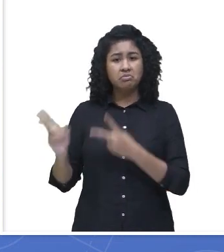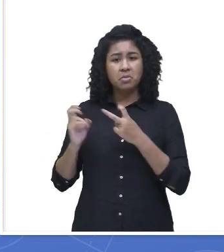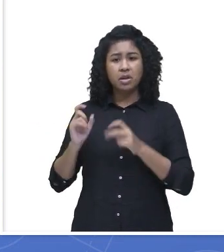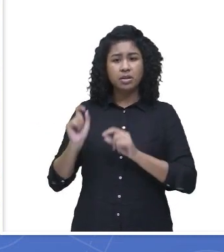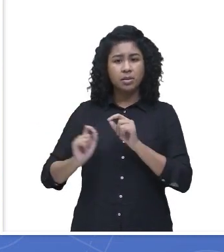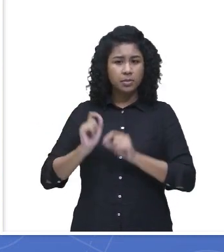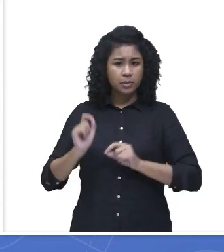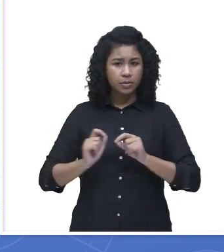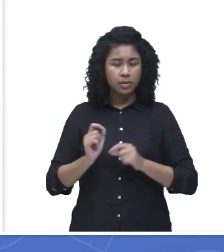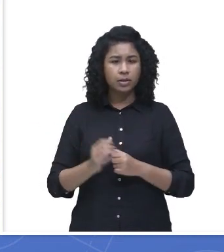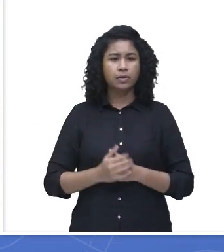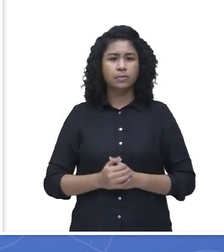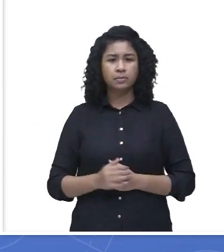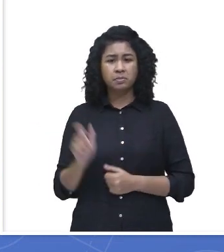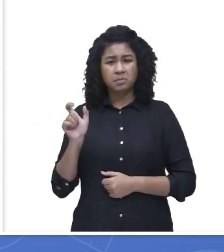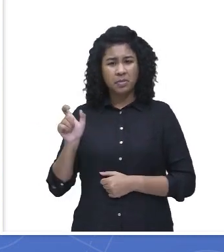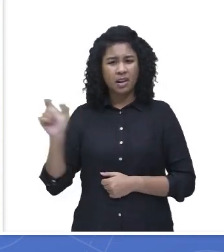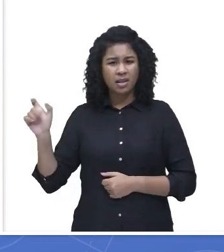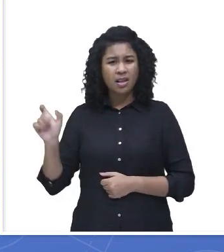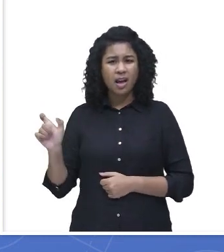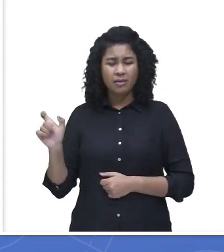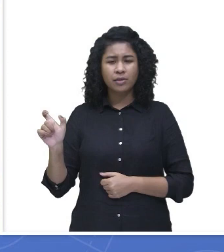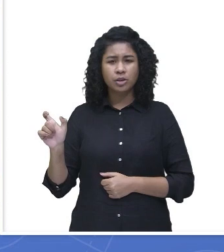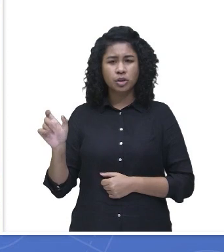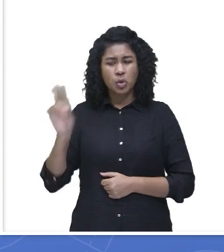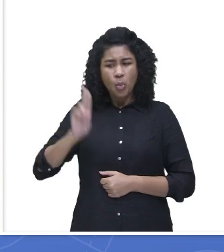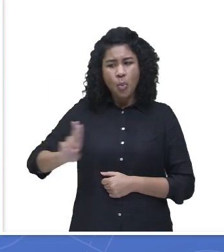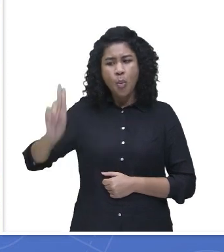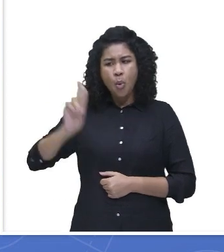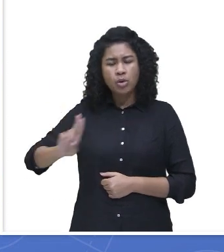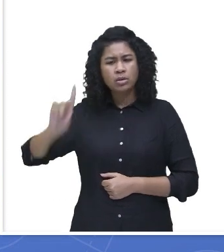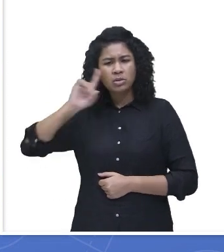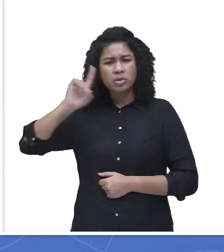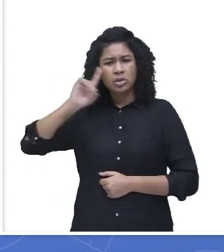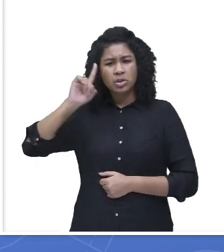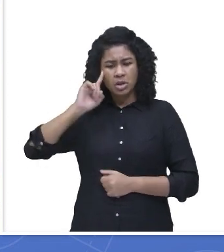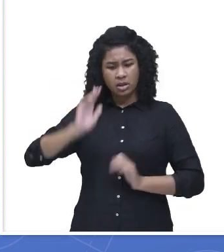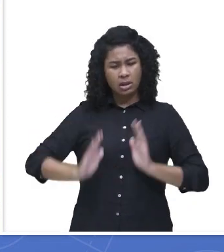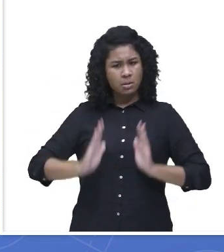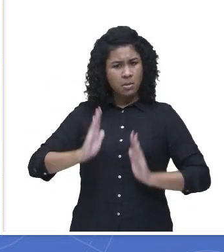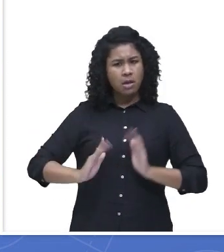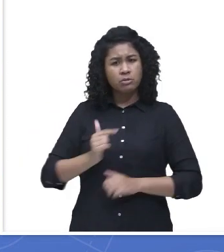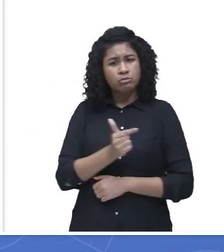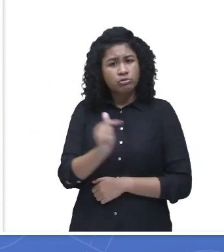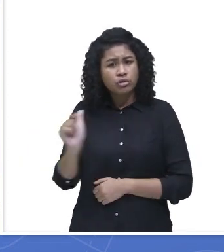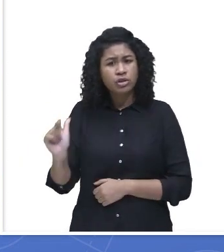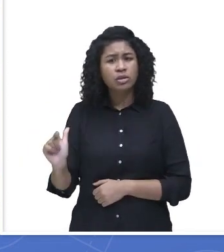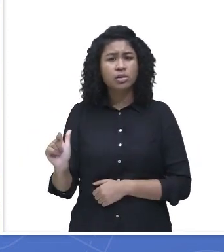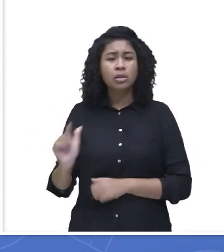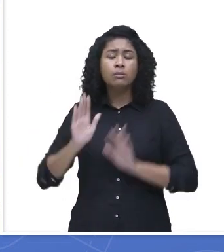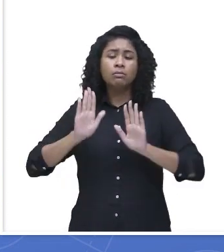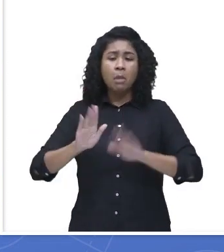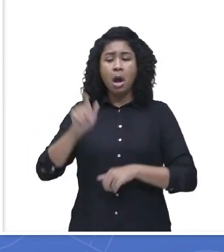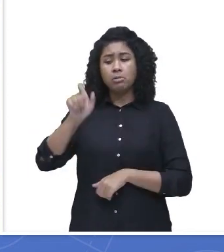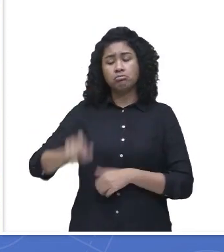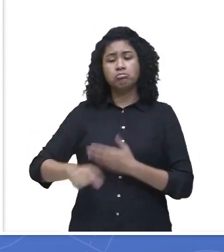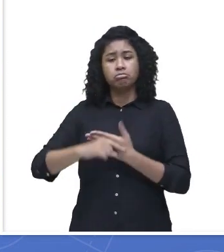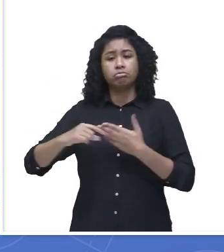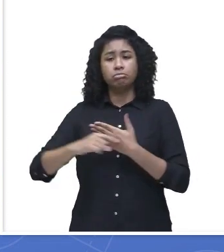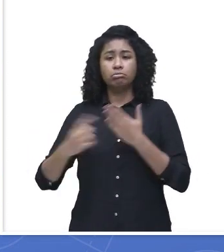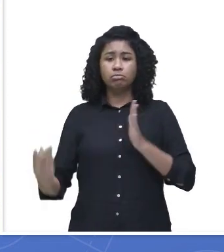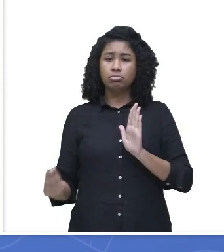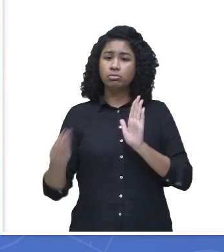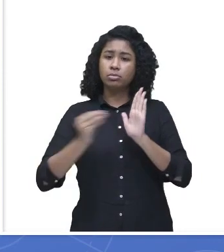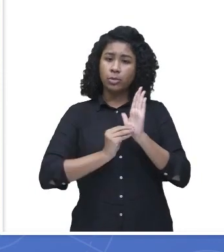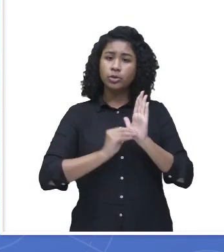termos não eram comuns naquela época se utilizar nos poemas, mas nós vamos ter aí Augusto dos Anjos trazendo